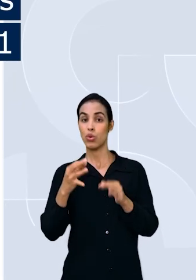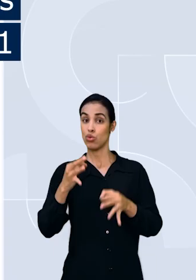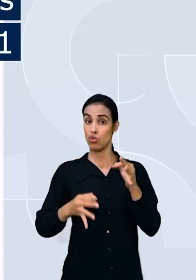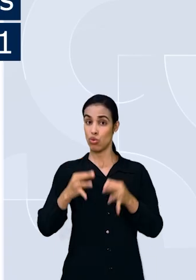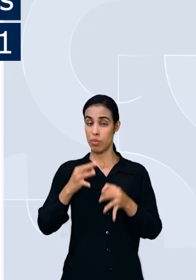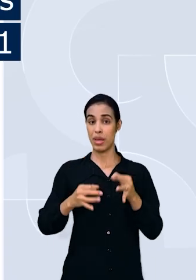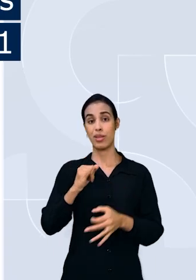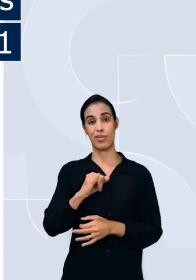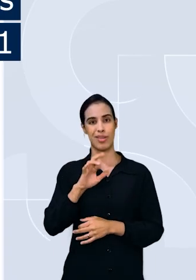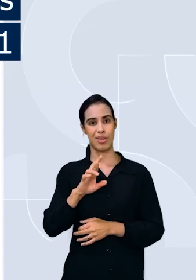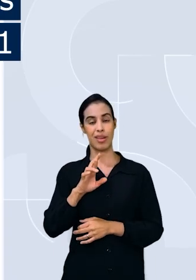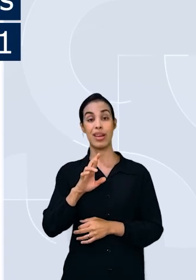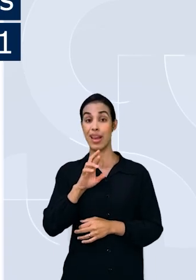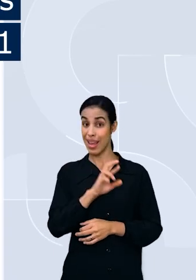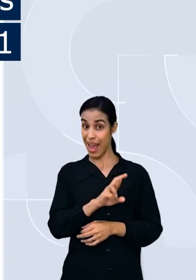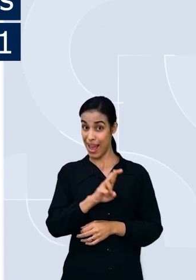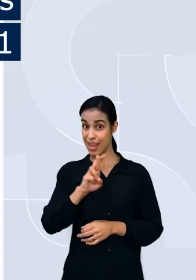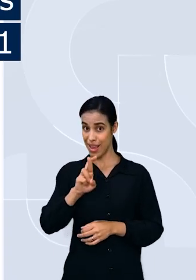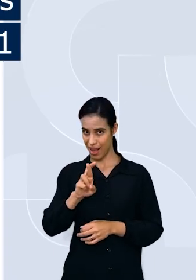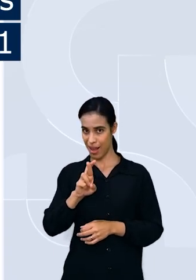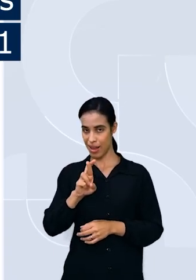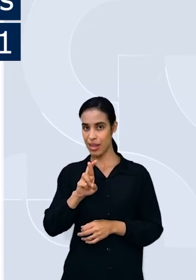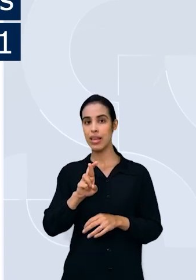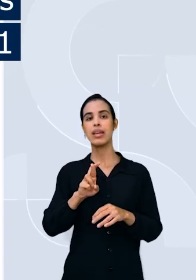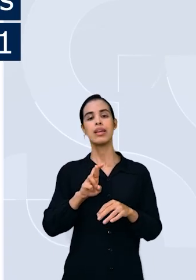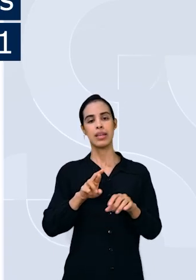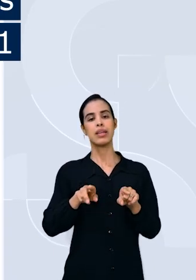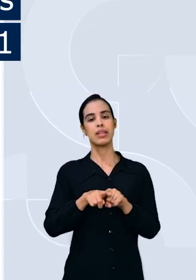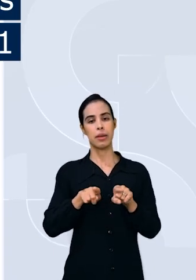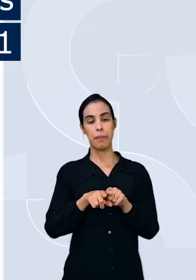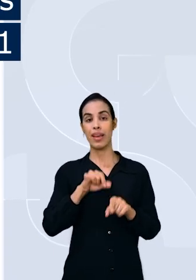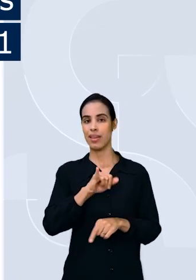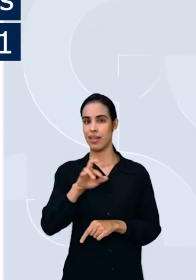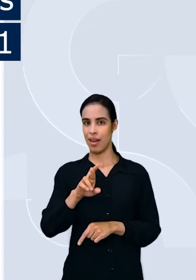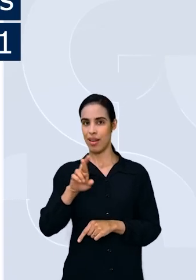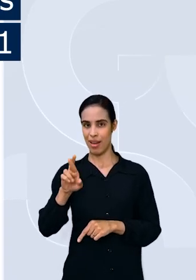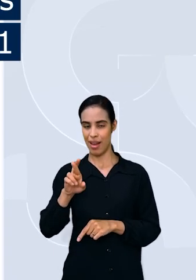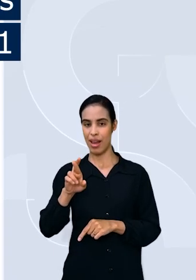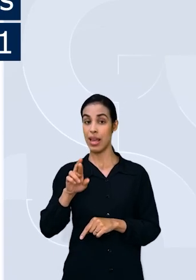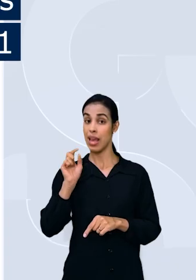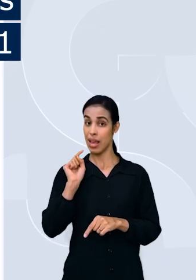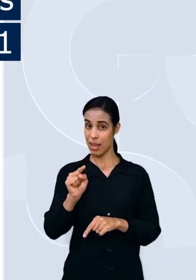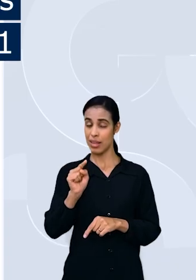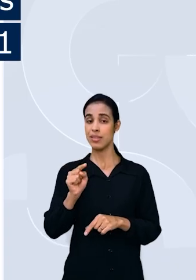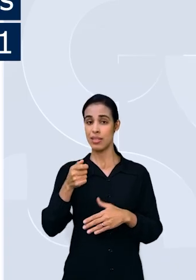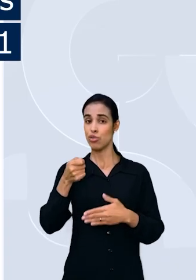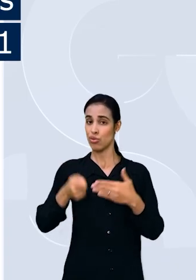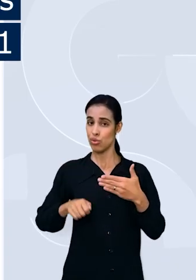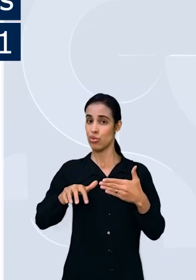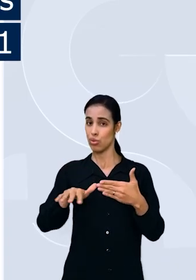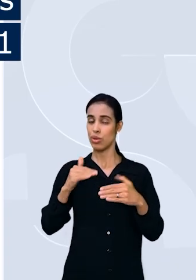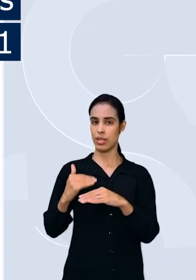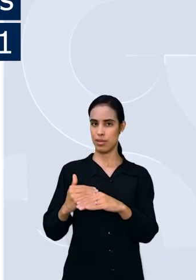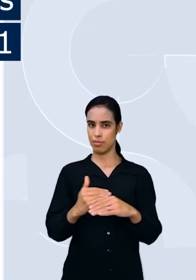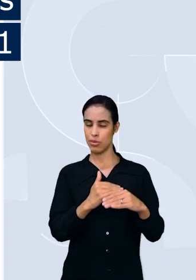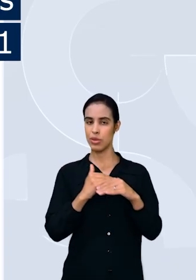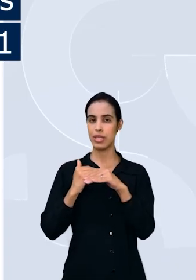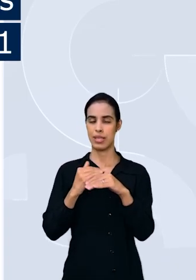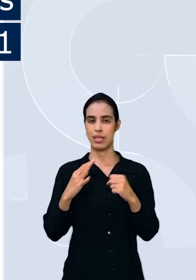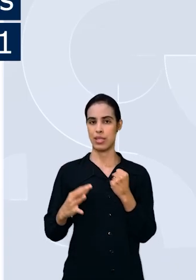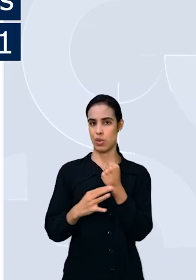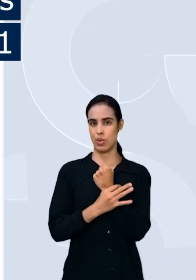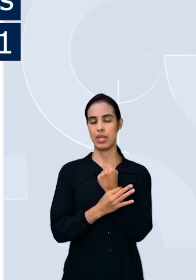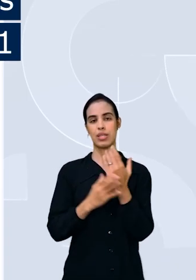do incidente de julgamento dos recursos de revista e de embargos repetitivos. O instrumento uniformiza a